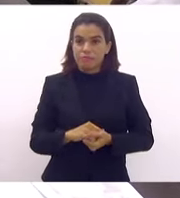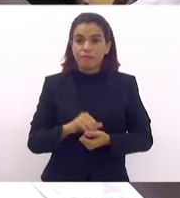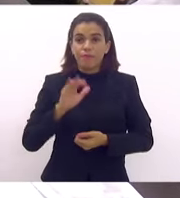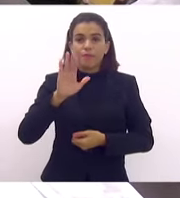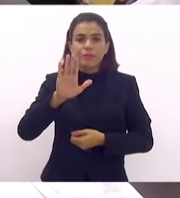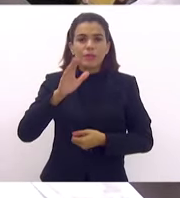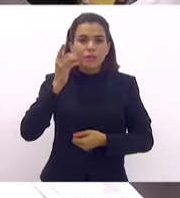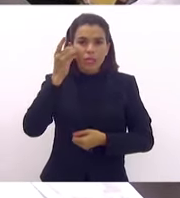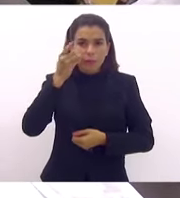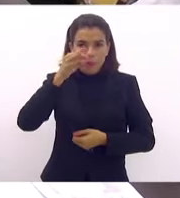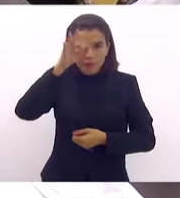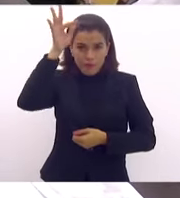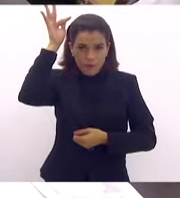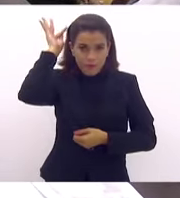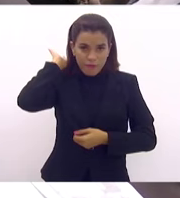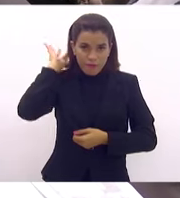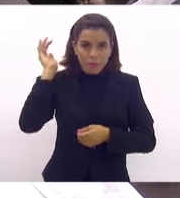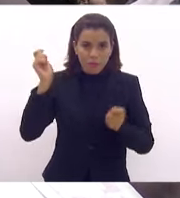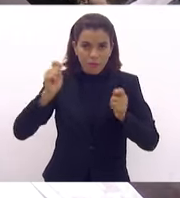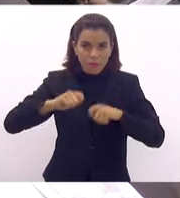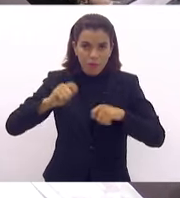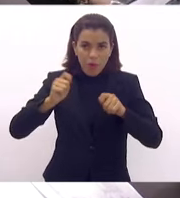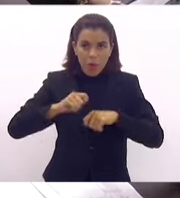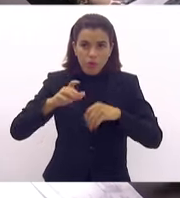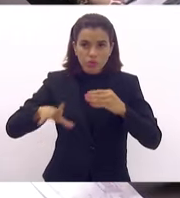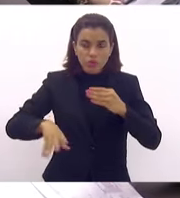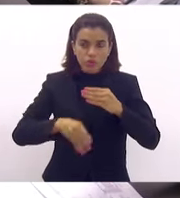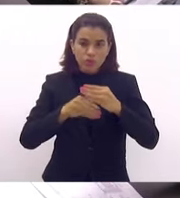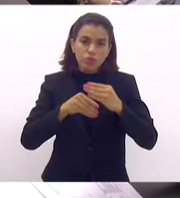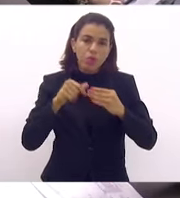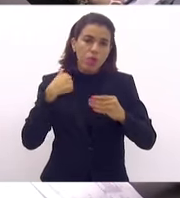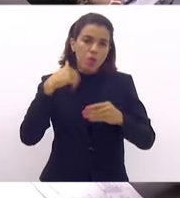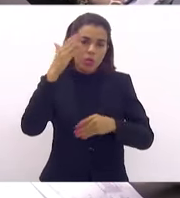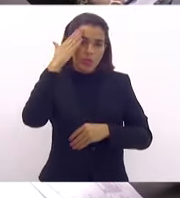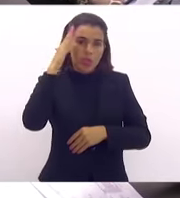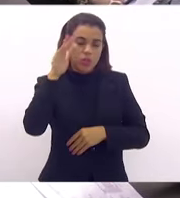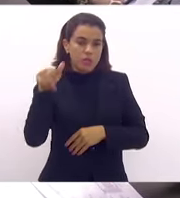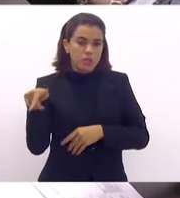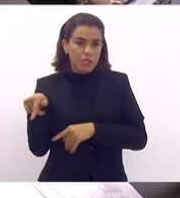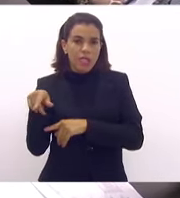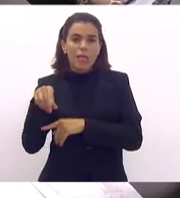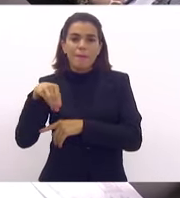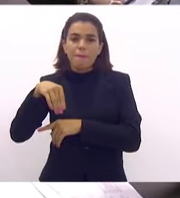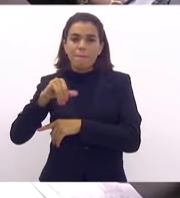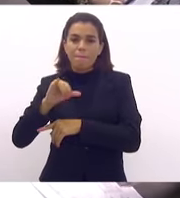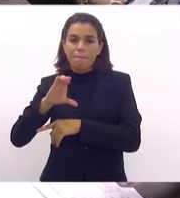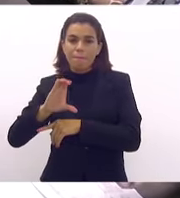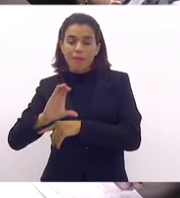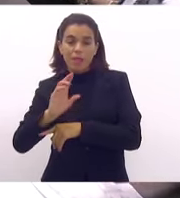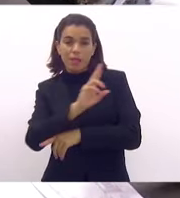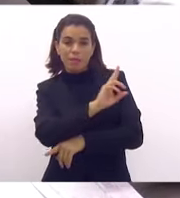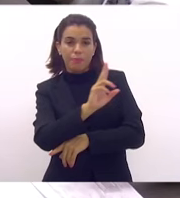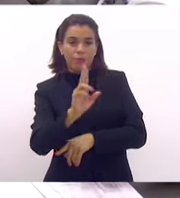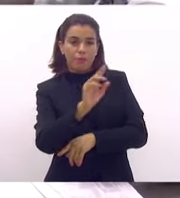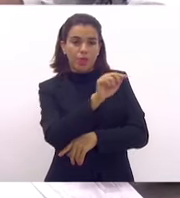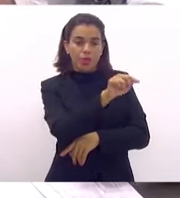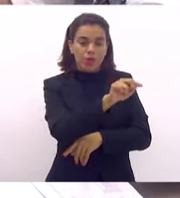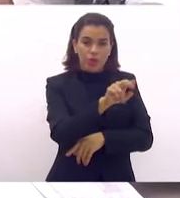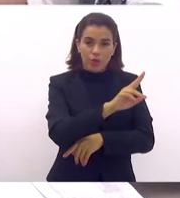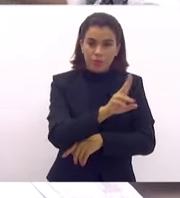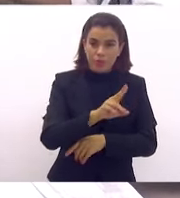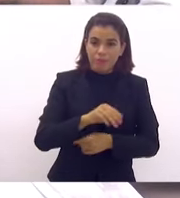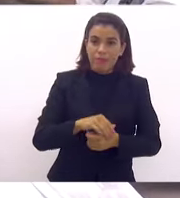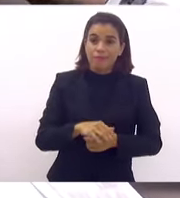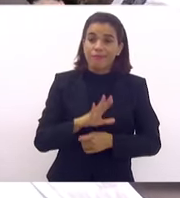Vossa Excelência permite só dar a fala... Por favor. Apesar de Vossa Excelência ter sido citado, então, mas o deputado Serafim está ali com o dedo